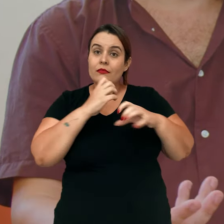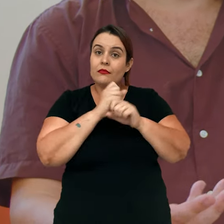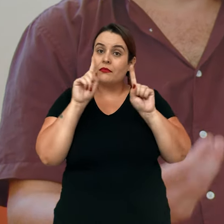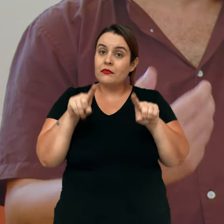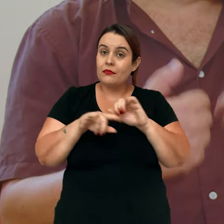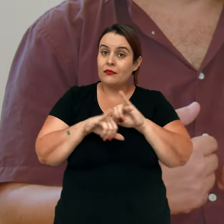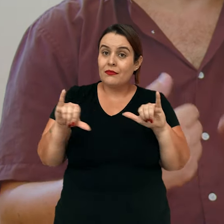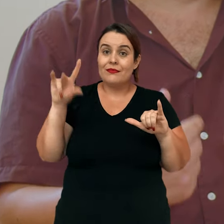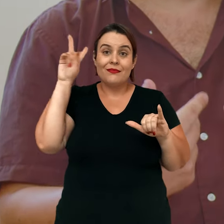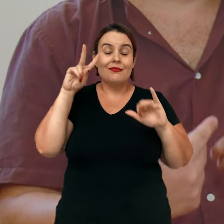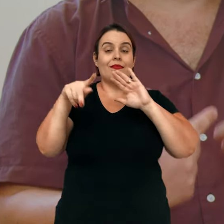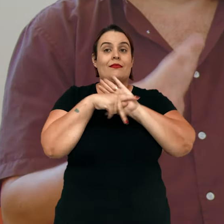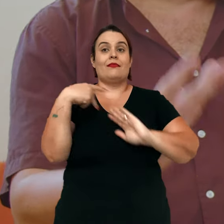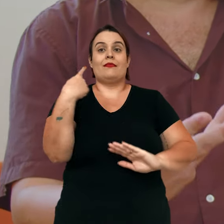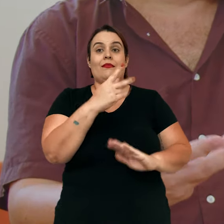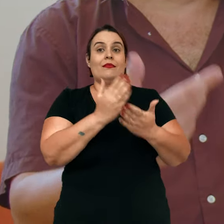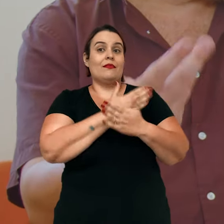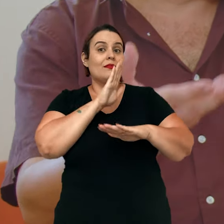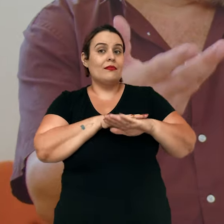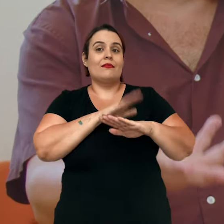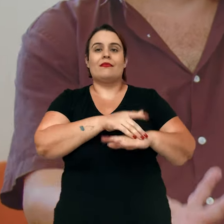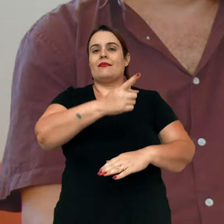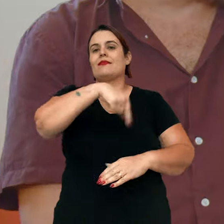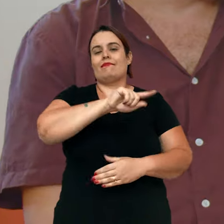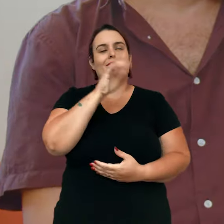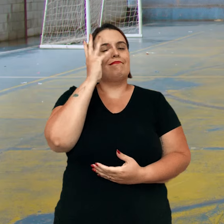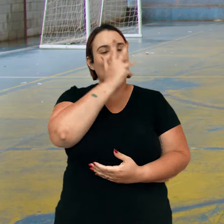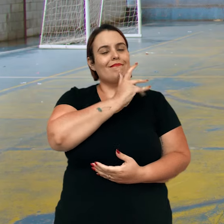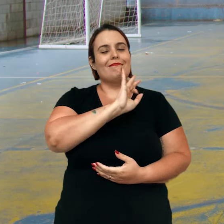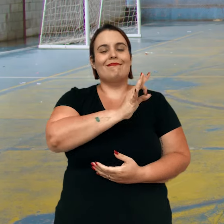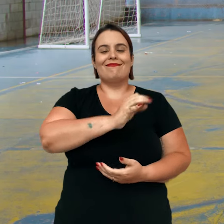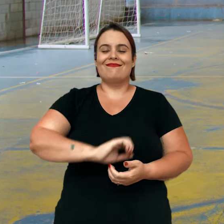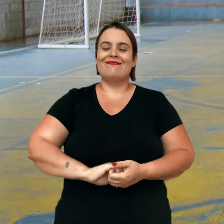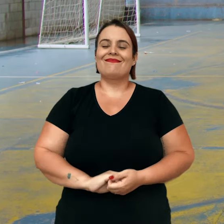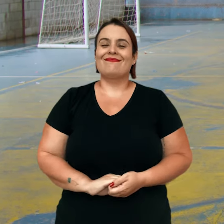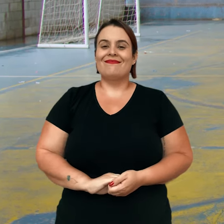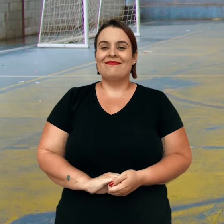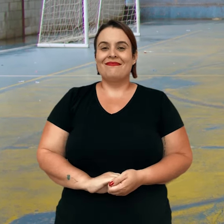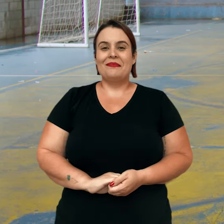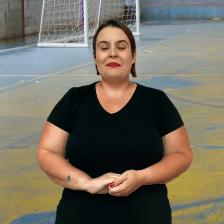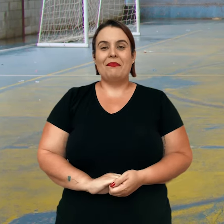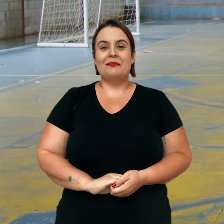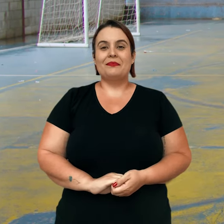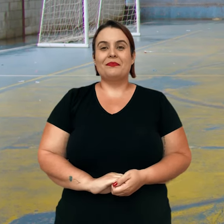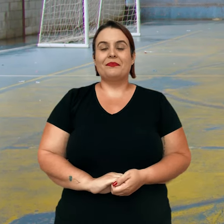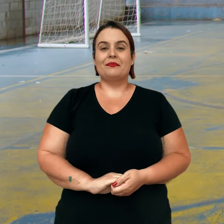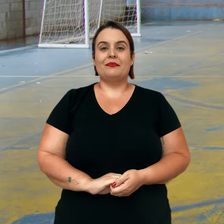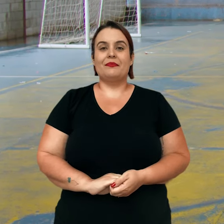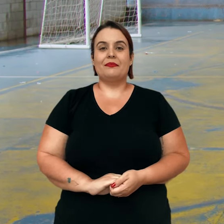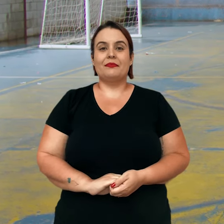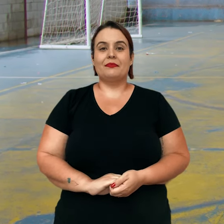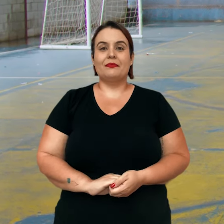escrita mais completa foi a publicação da história deles no livro que eles produziram. Exatamente. Né? Acho que é bem bonito. Uma cadeira ao centro da quadra de